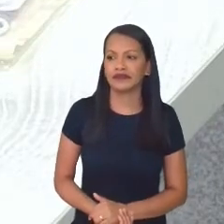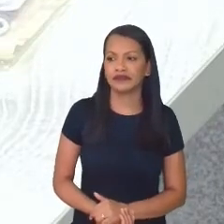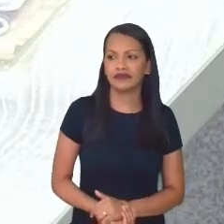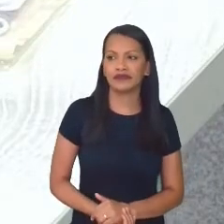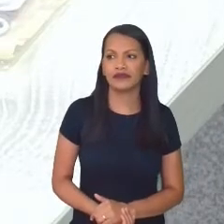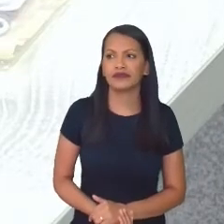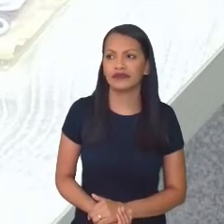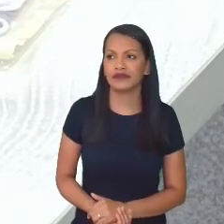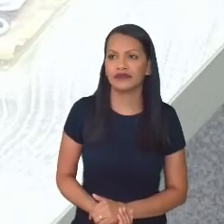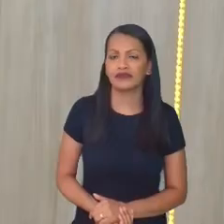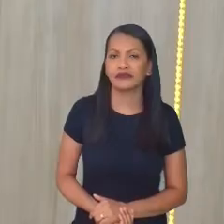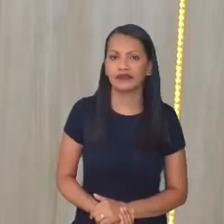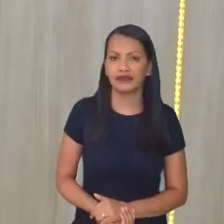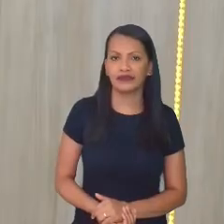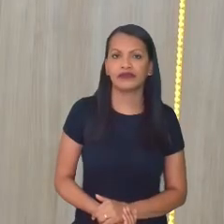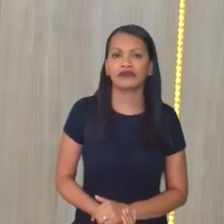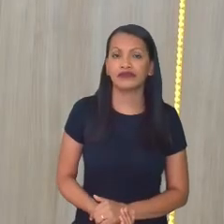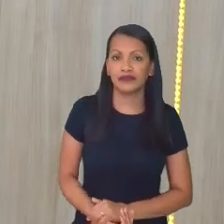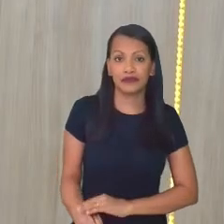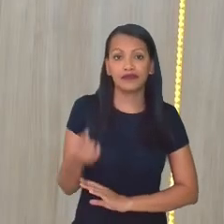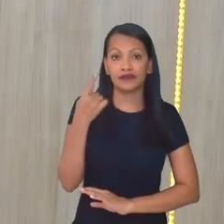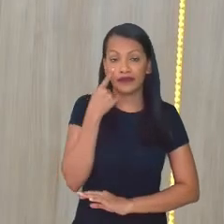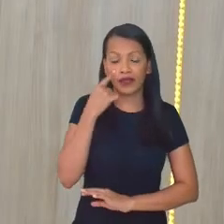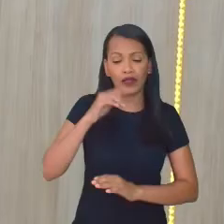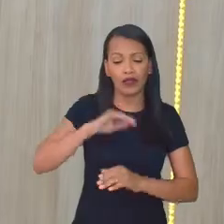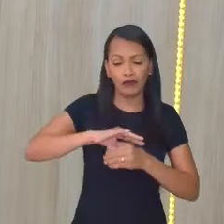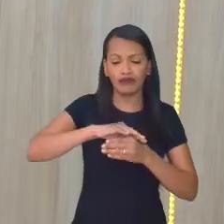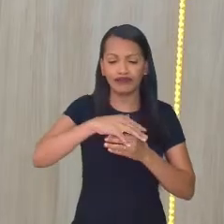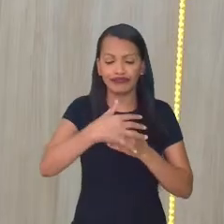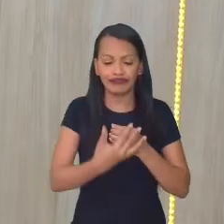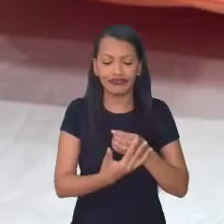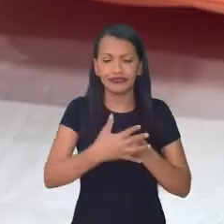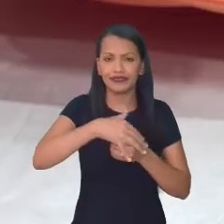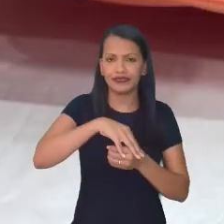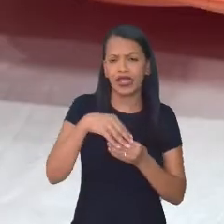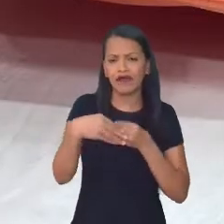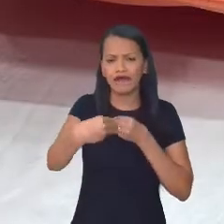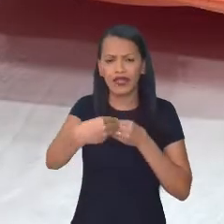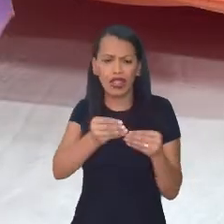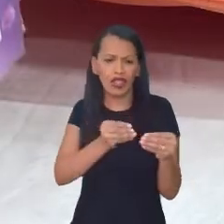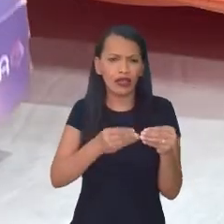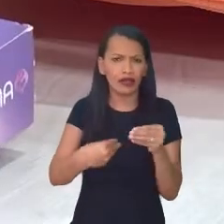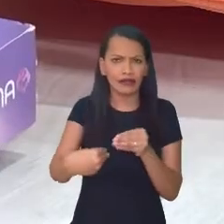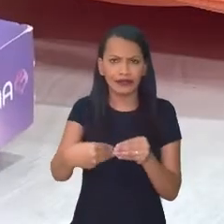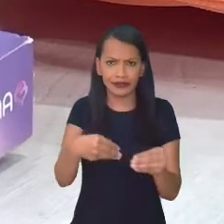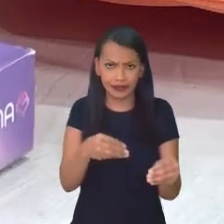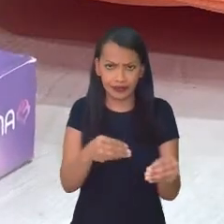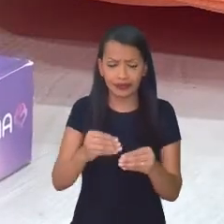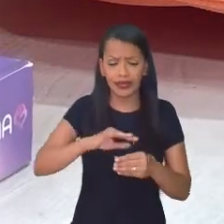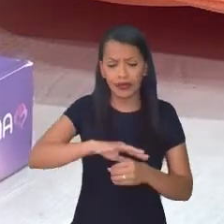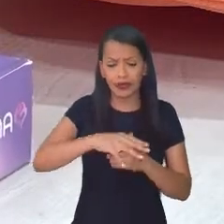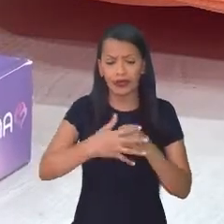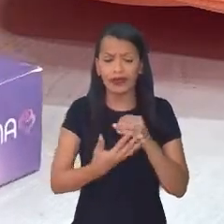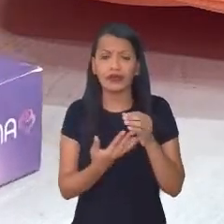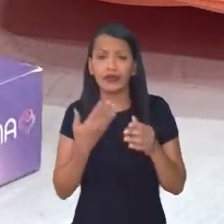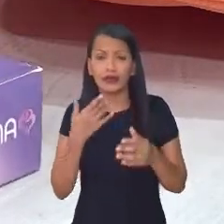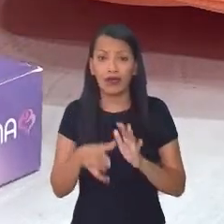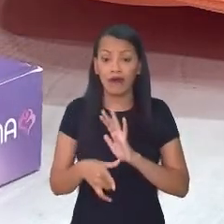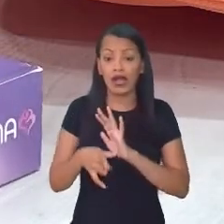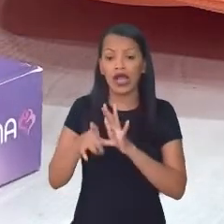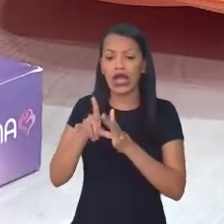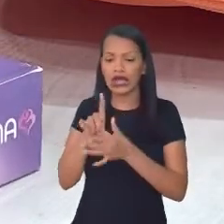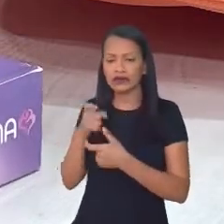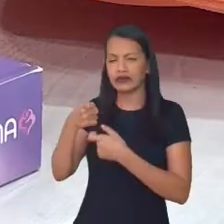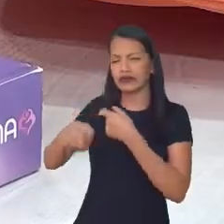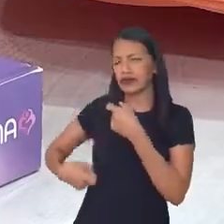aí que ela é uma espécie realmente, né, de silicone, é flexível e aí ela é inserida antes